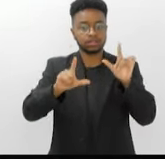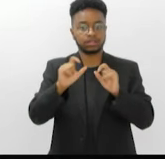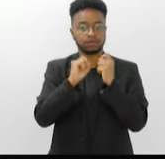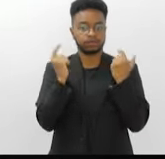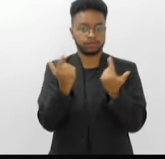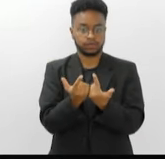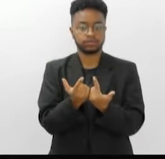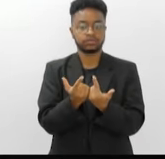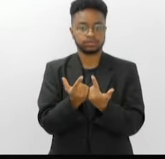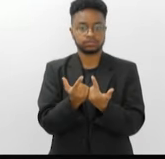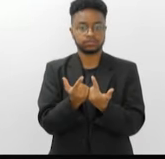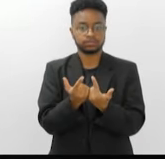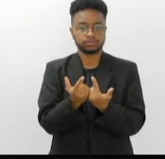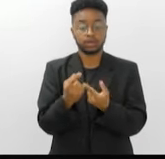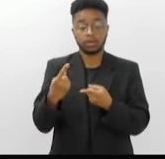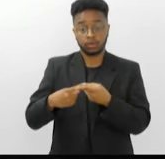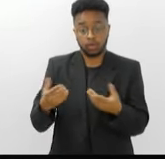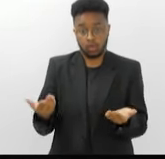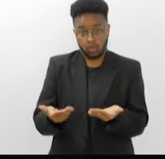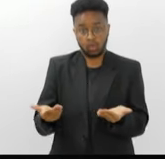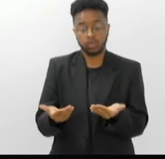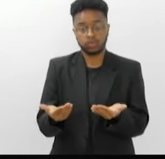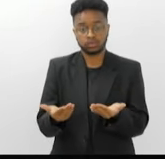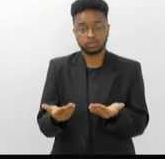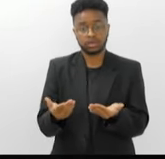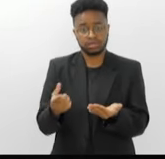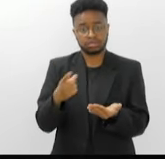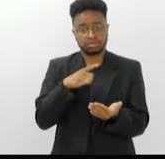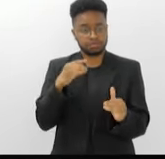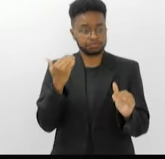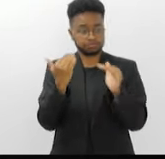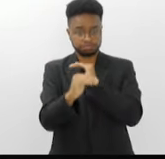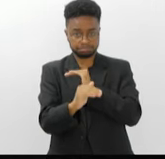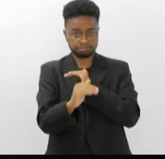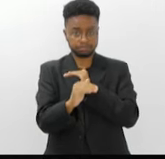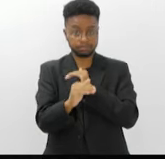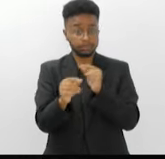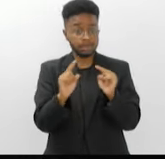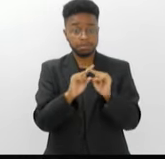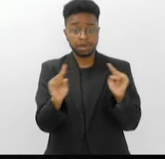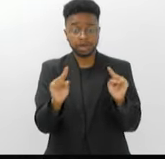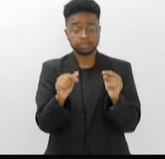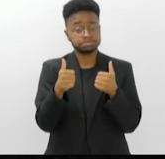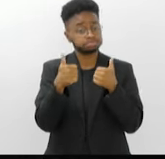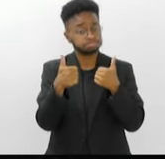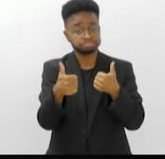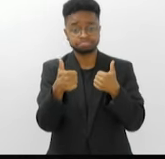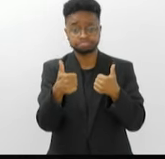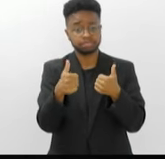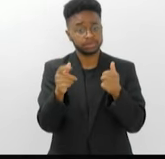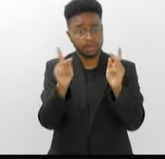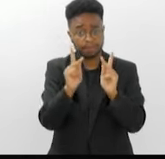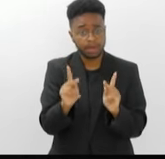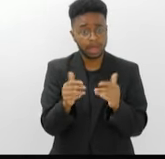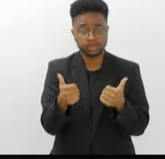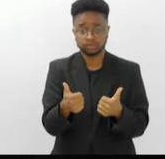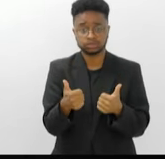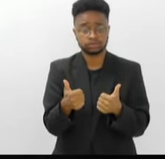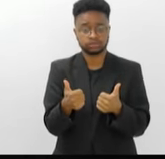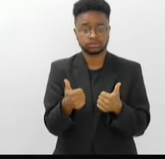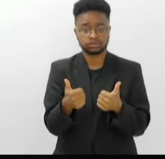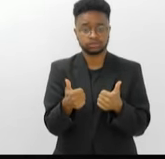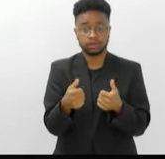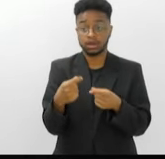Alerj. Tivemos hoje aqui divergências, mas absolutamente civilizada,